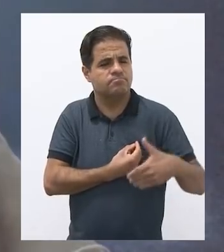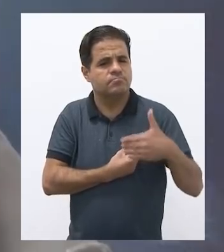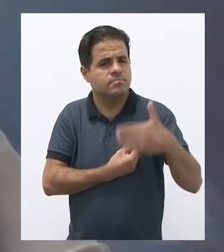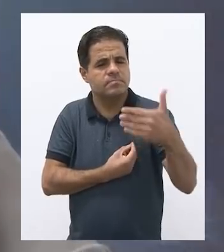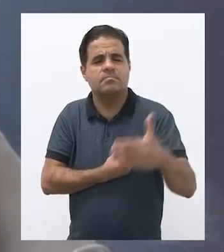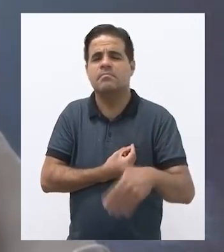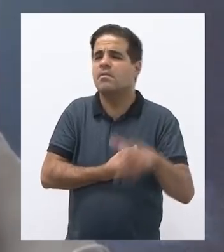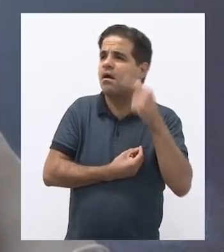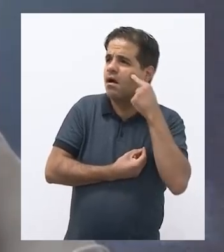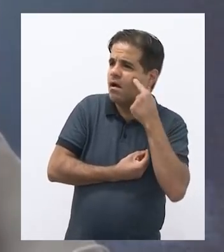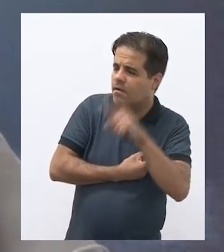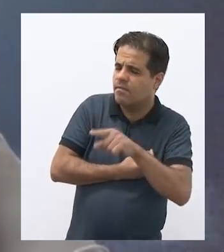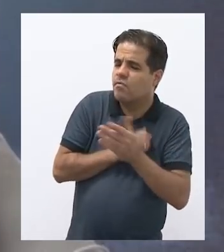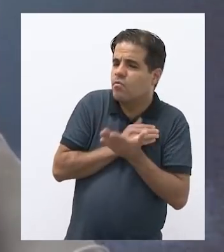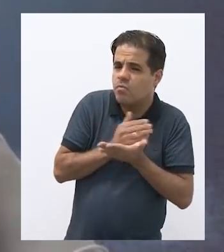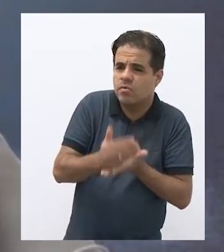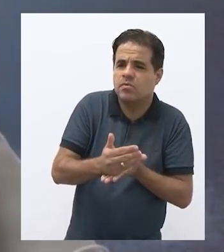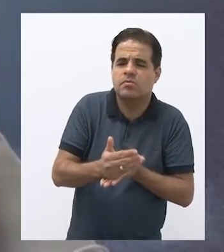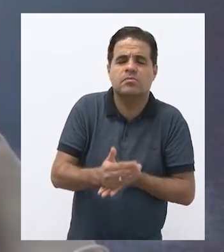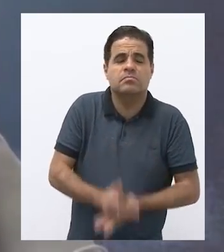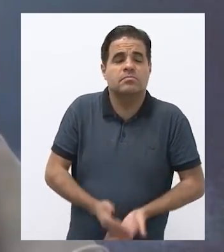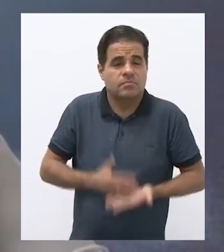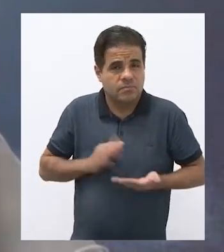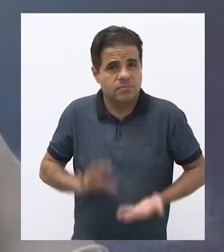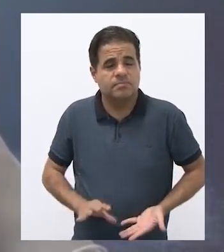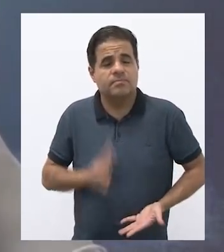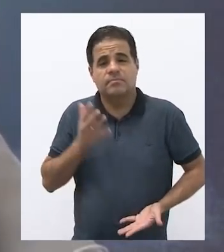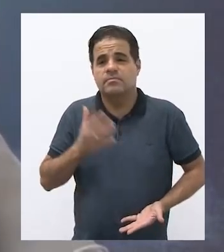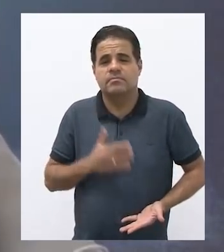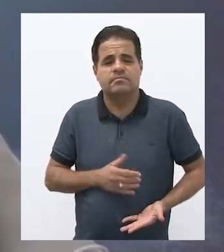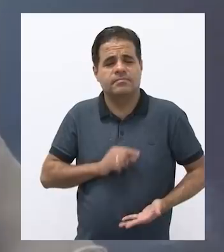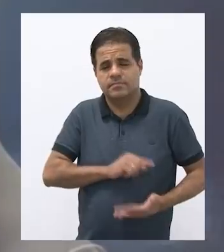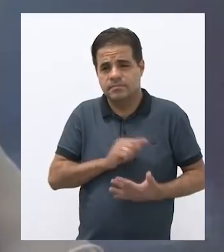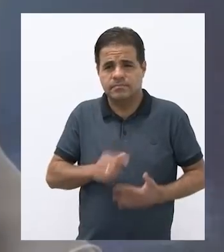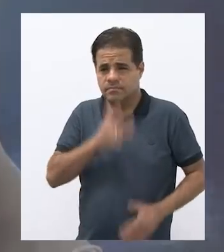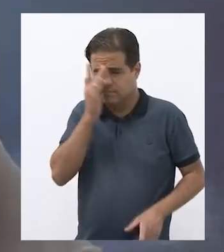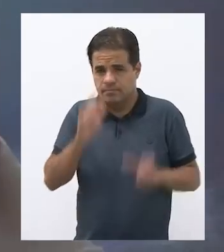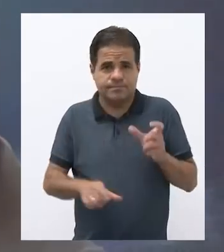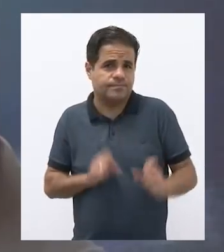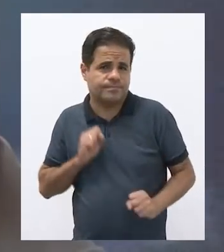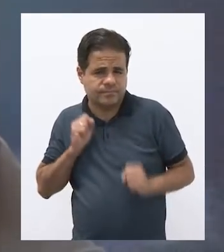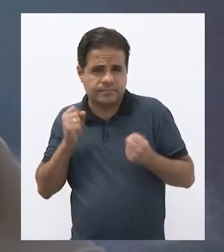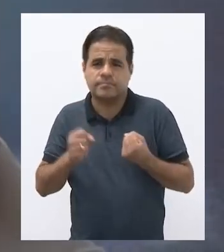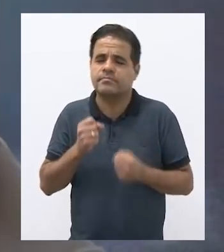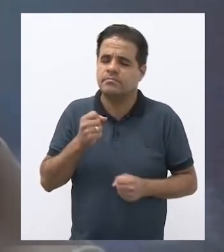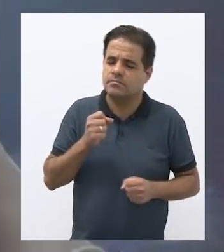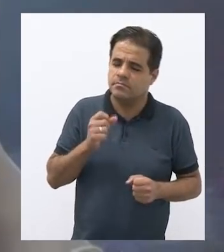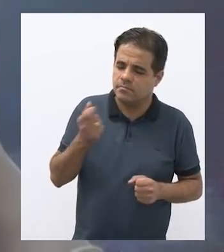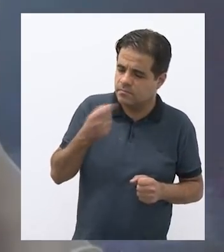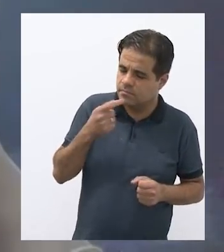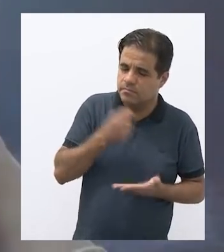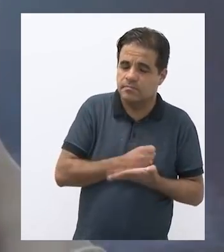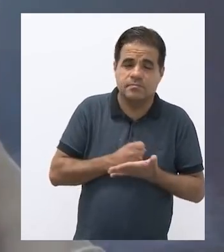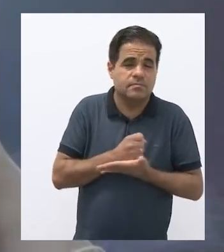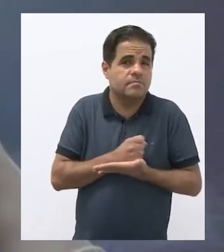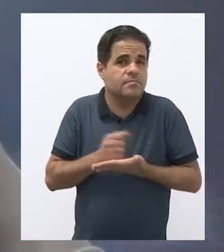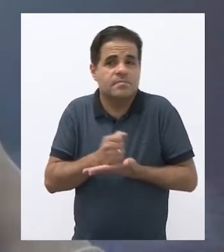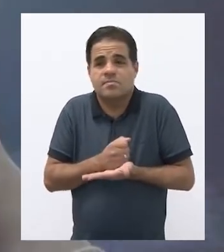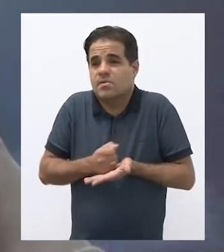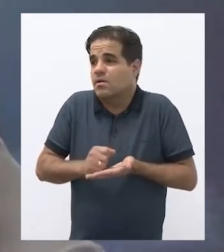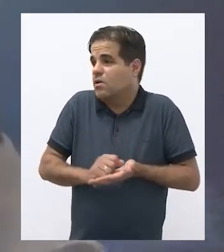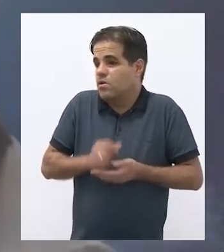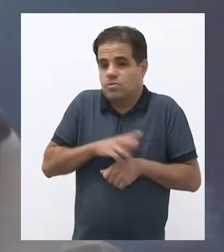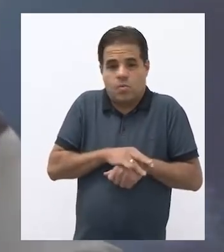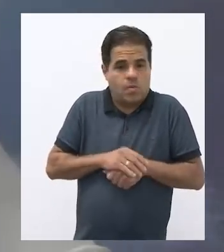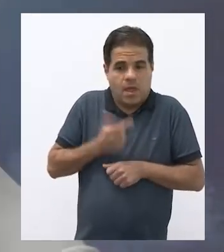E aí a gente teve de início um gargalo de pessoas correndo atrás de remédio para uma doença que não